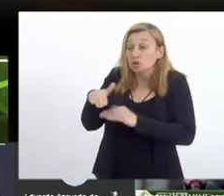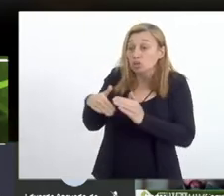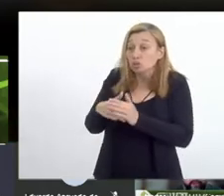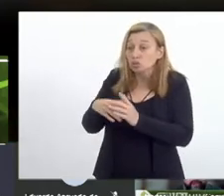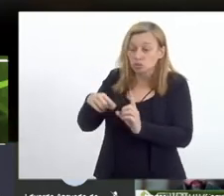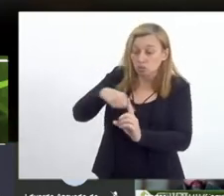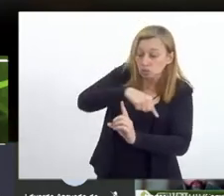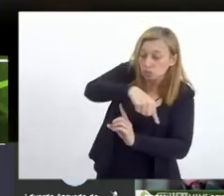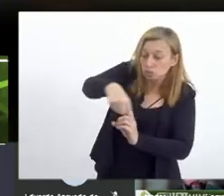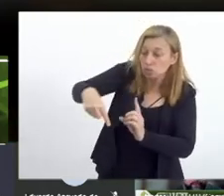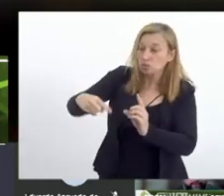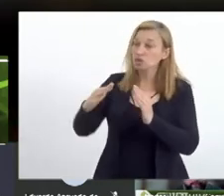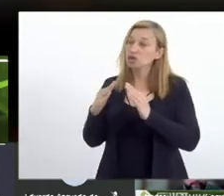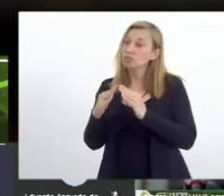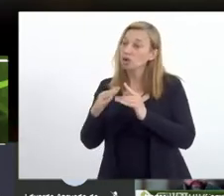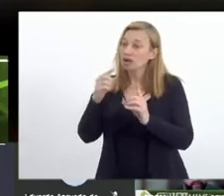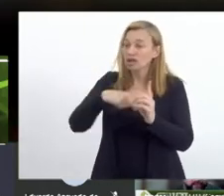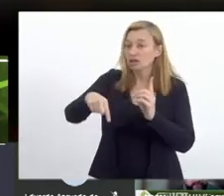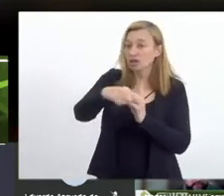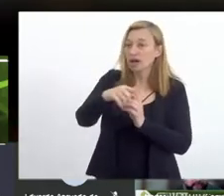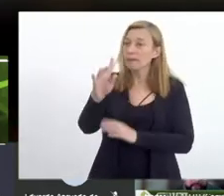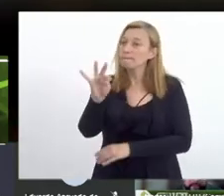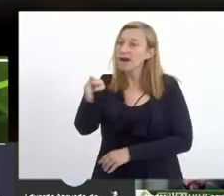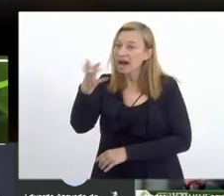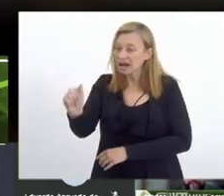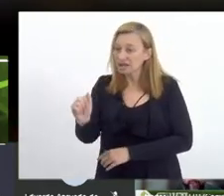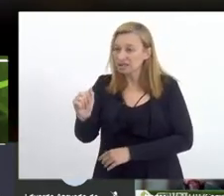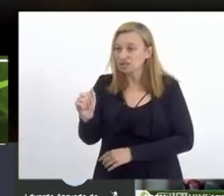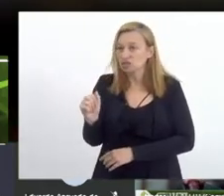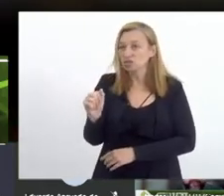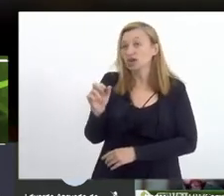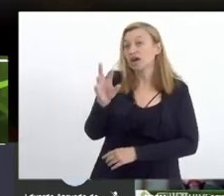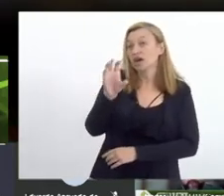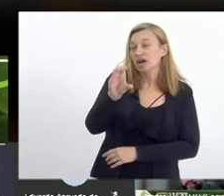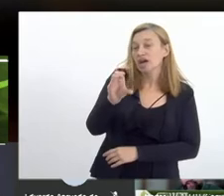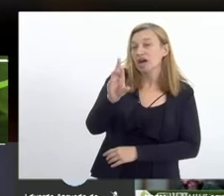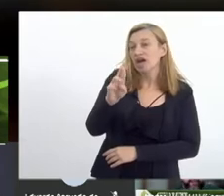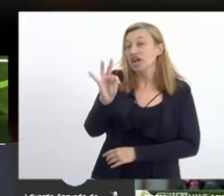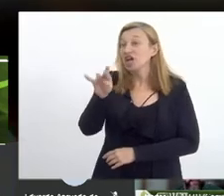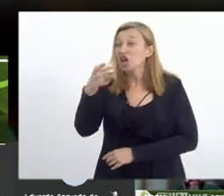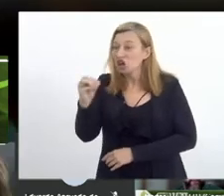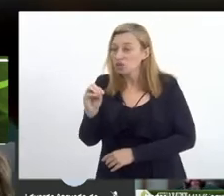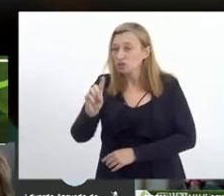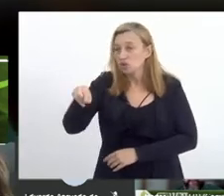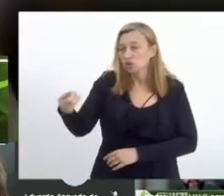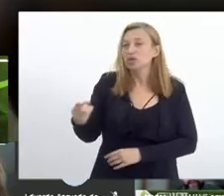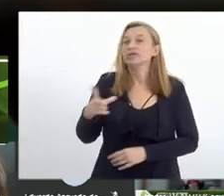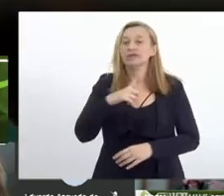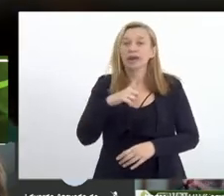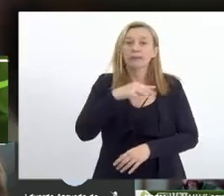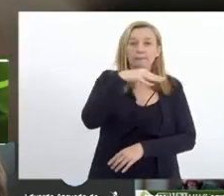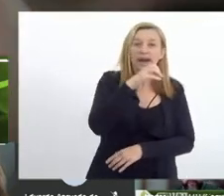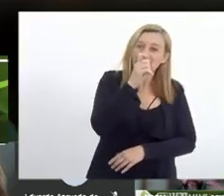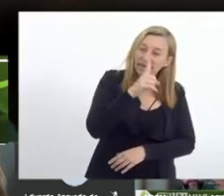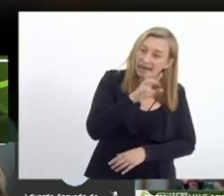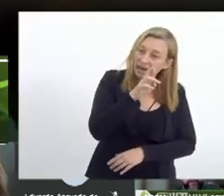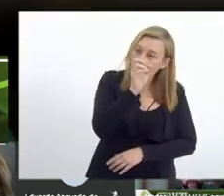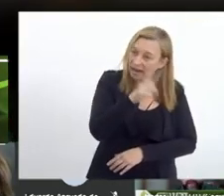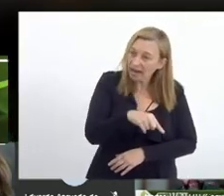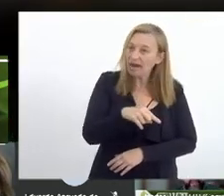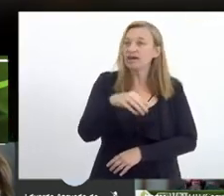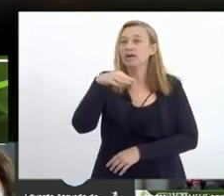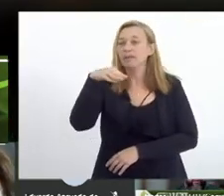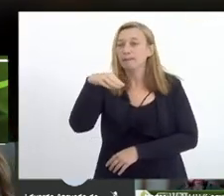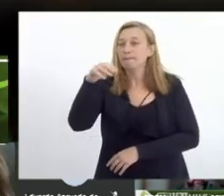de Jacarepaguá, Barra da Tijuca, Recreio, etc. E a gente tem Maricá, Cabo Frio,